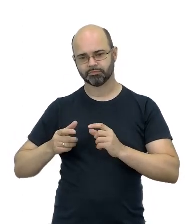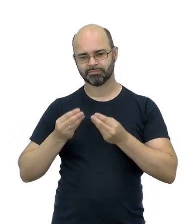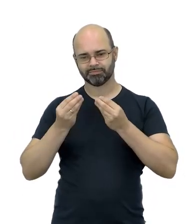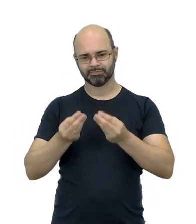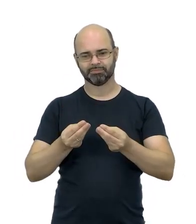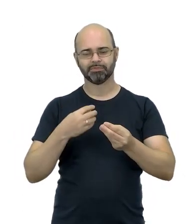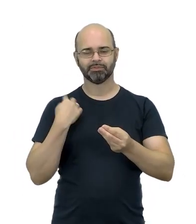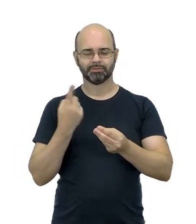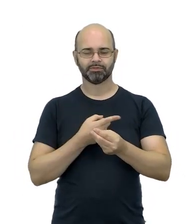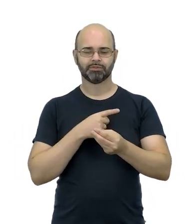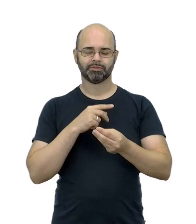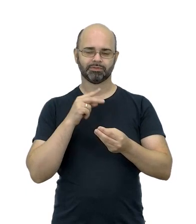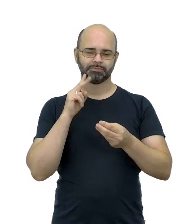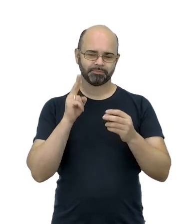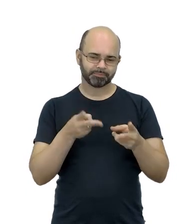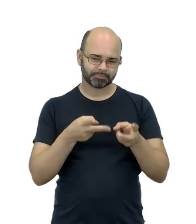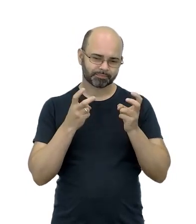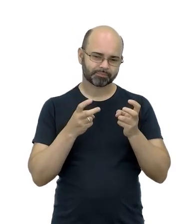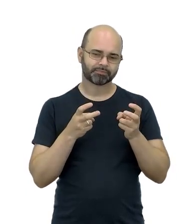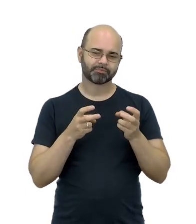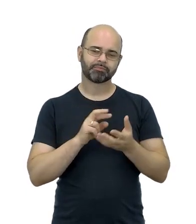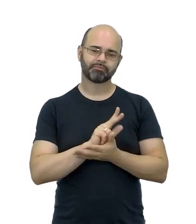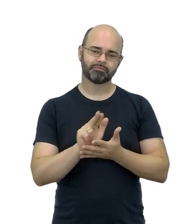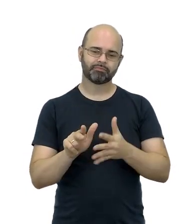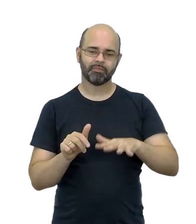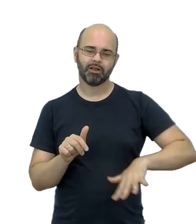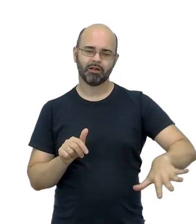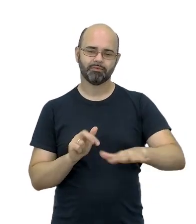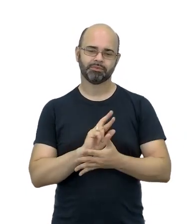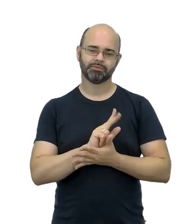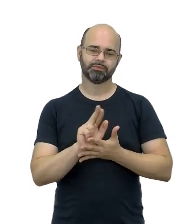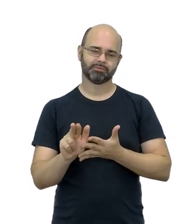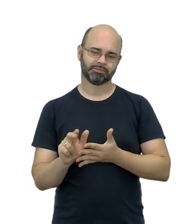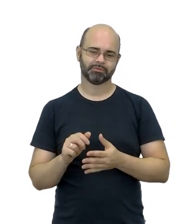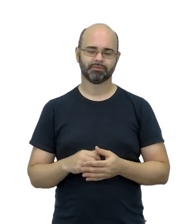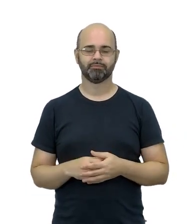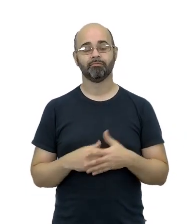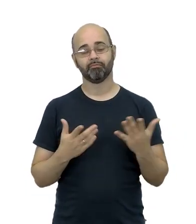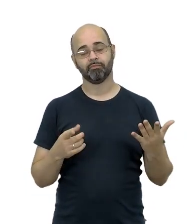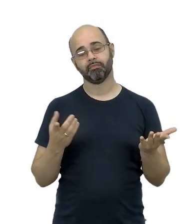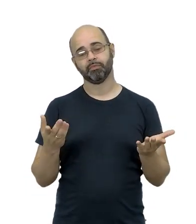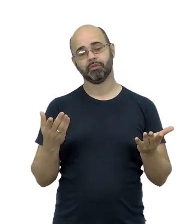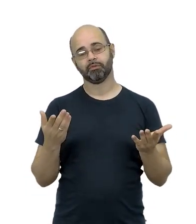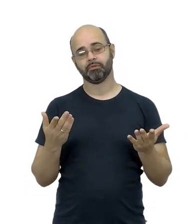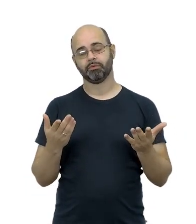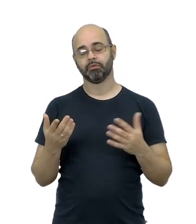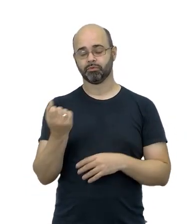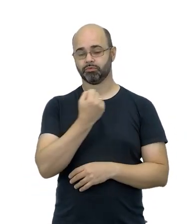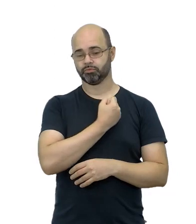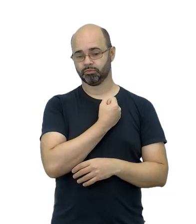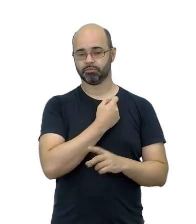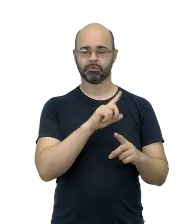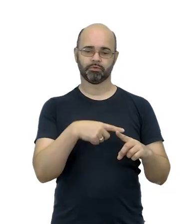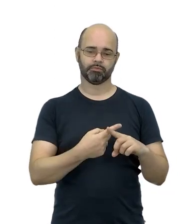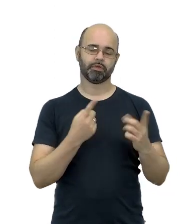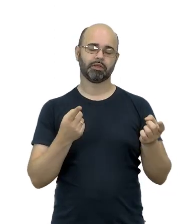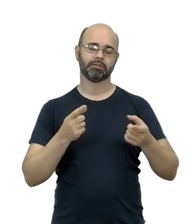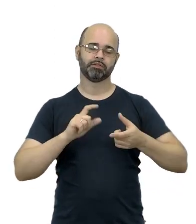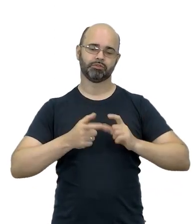a gente olhar, né, para os diferentes campos. Eu tenho, portanto, uma interlocução dos números com a